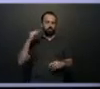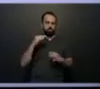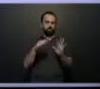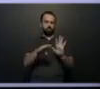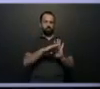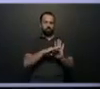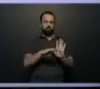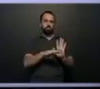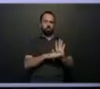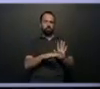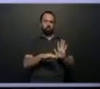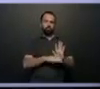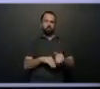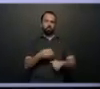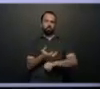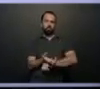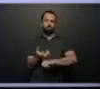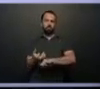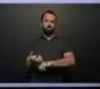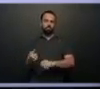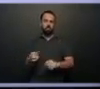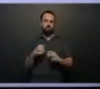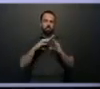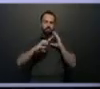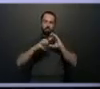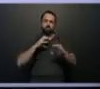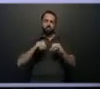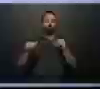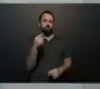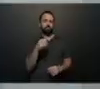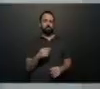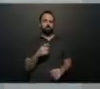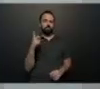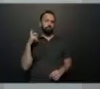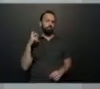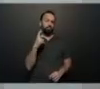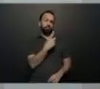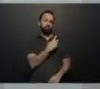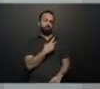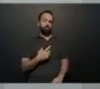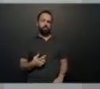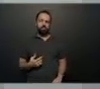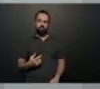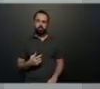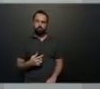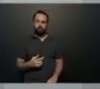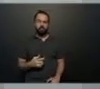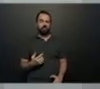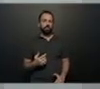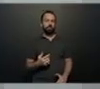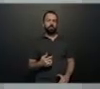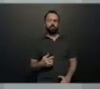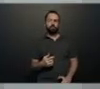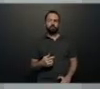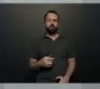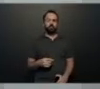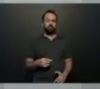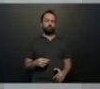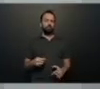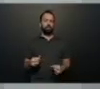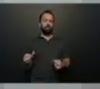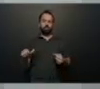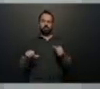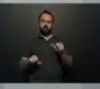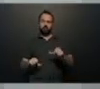física, astronomia, geologia e ciências ambientais. Onde mais nós temos a participação da química?